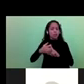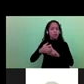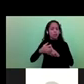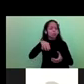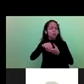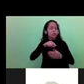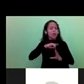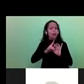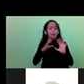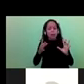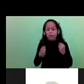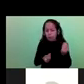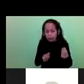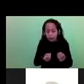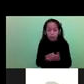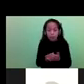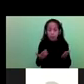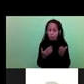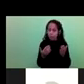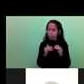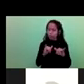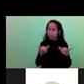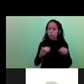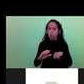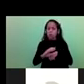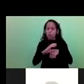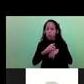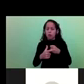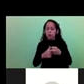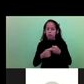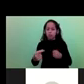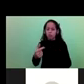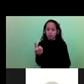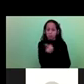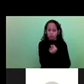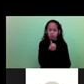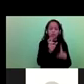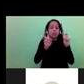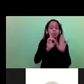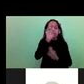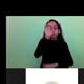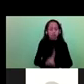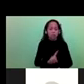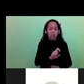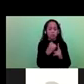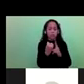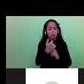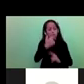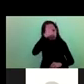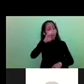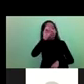E aí vamos lá na Constituição, artigo 6. Quais são os direitos sociais? Direito à